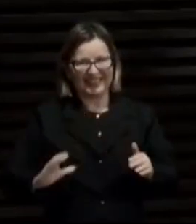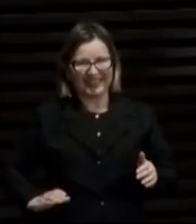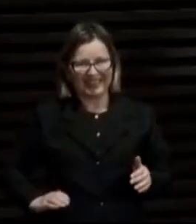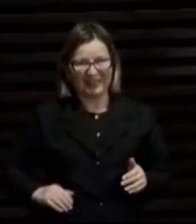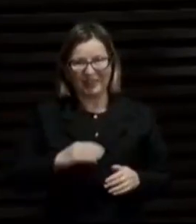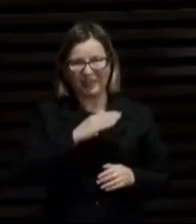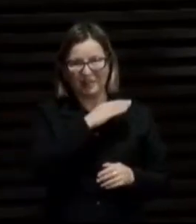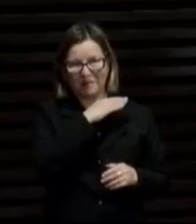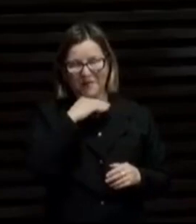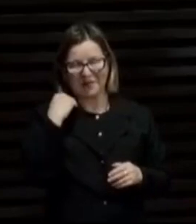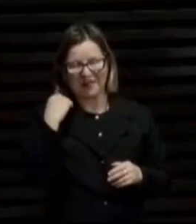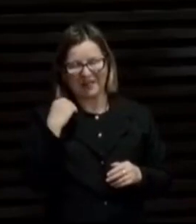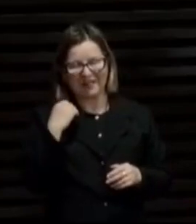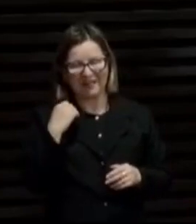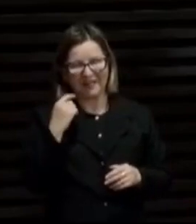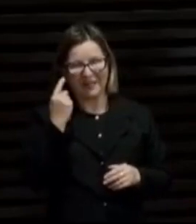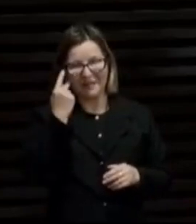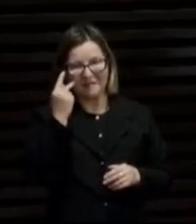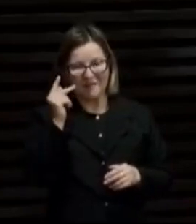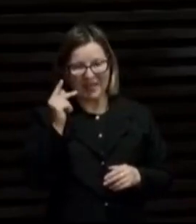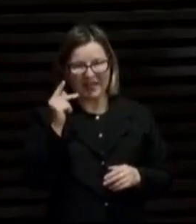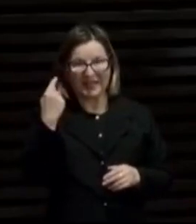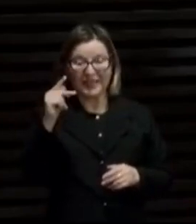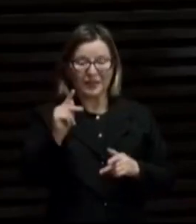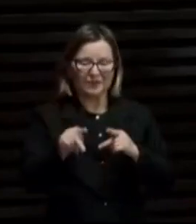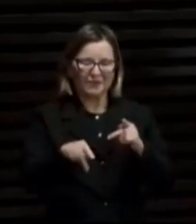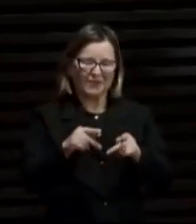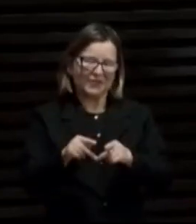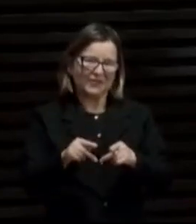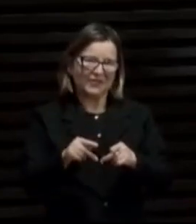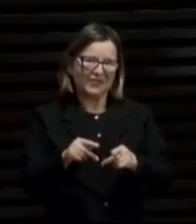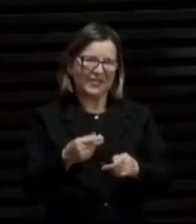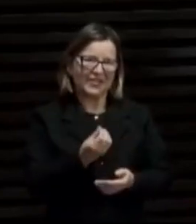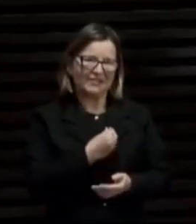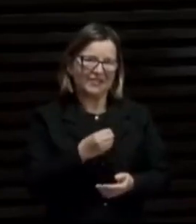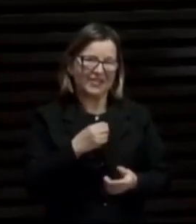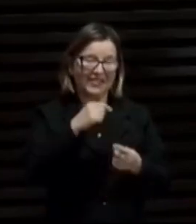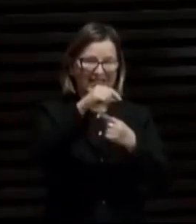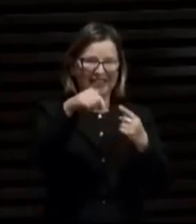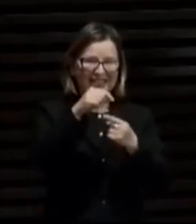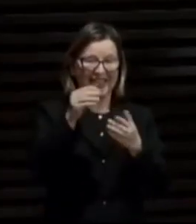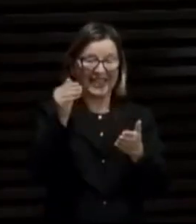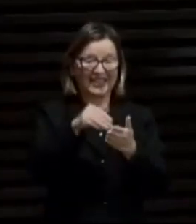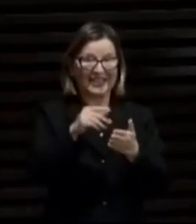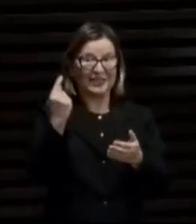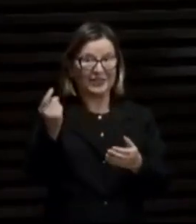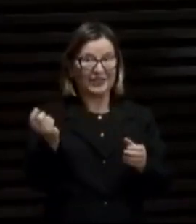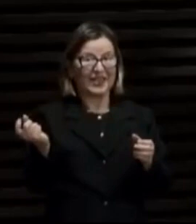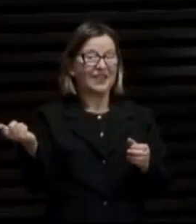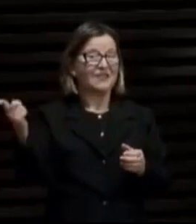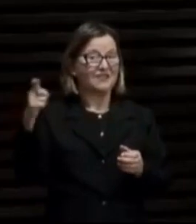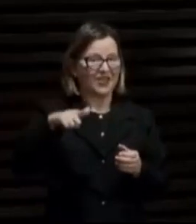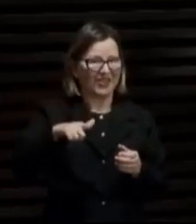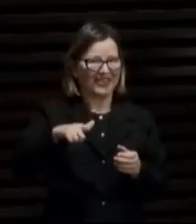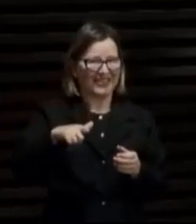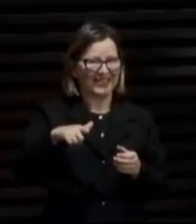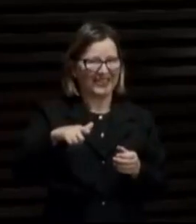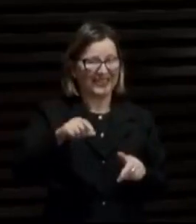própria vida para que os seus vivam em santidade até a sua volta, quando os santos receberão um